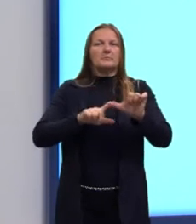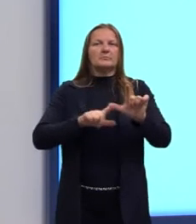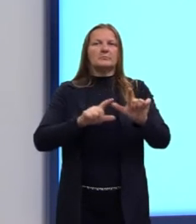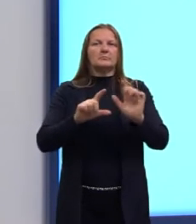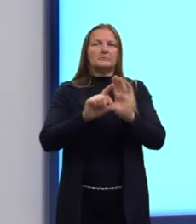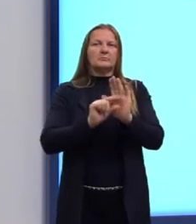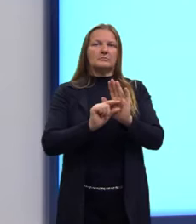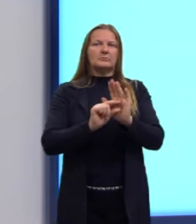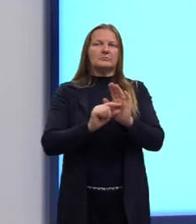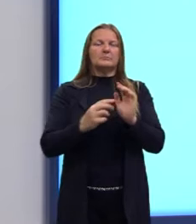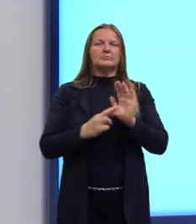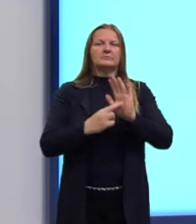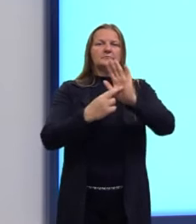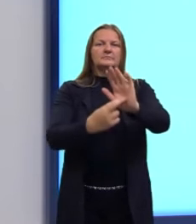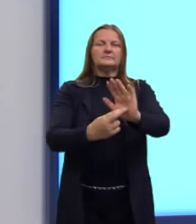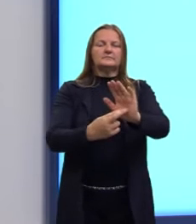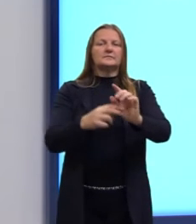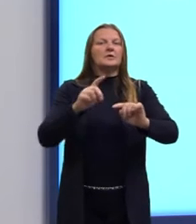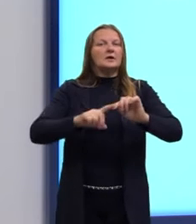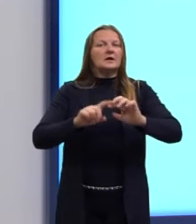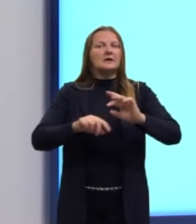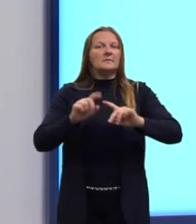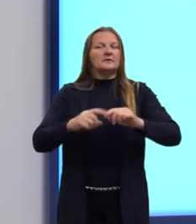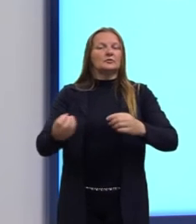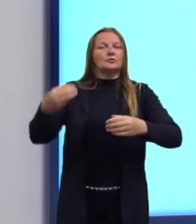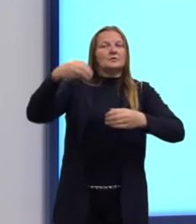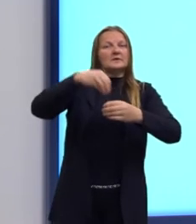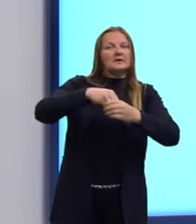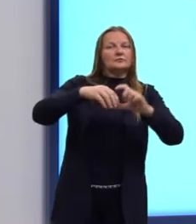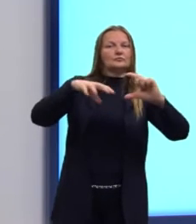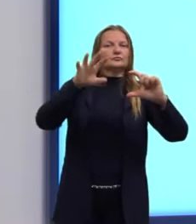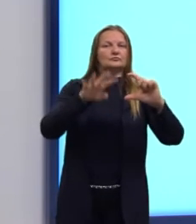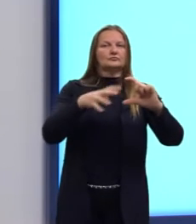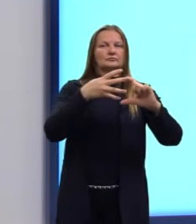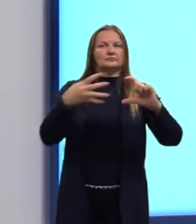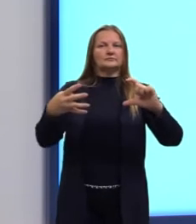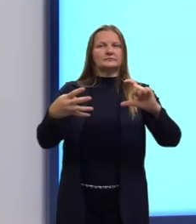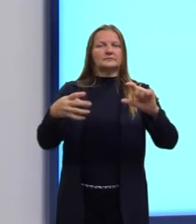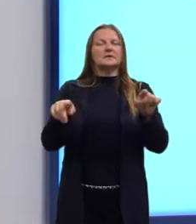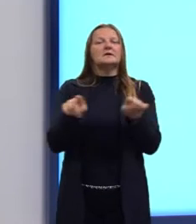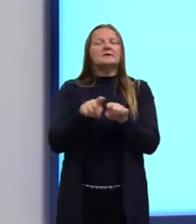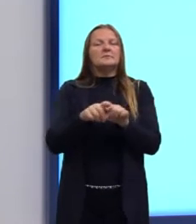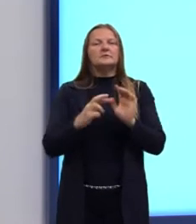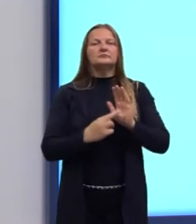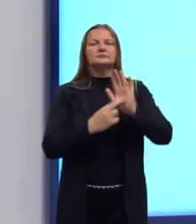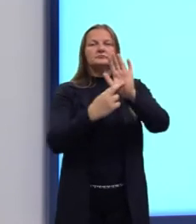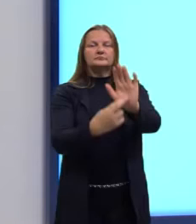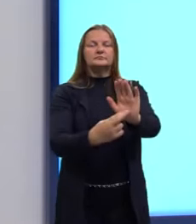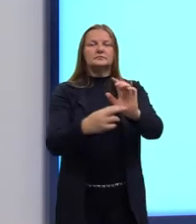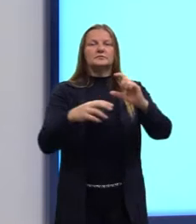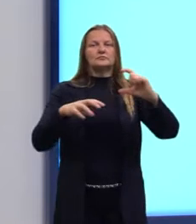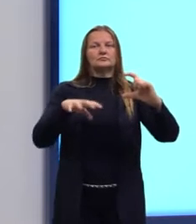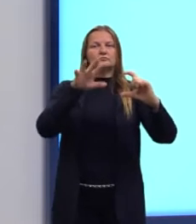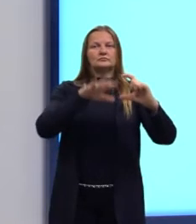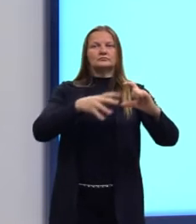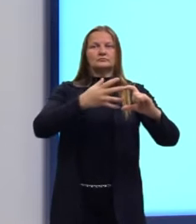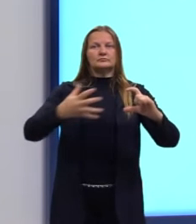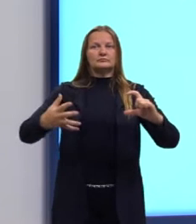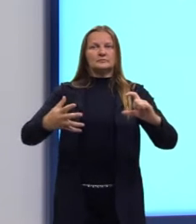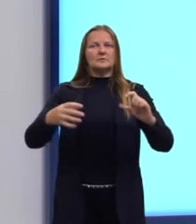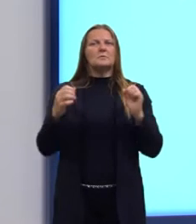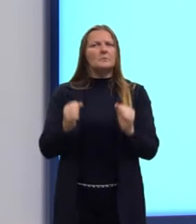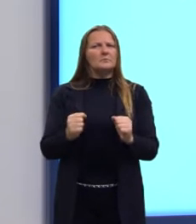para representar elementos da matriz e assim como na representação das matrizes ele também